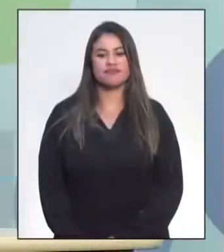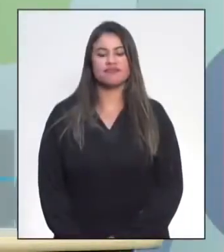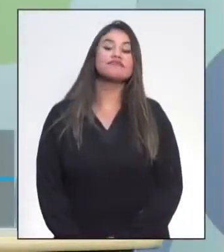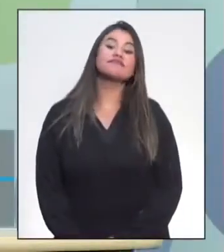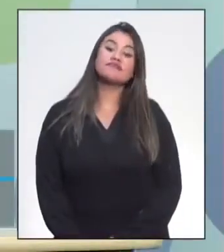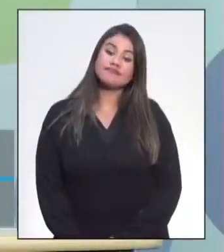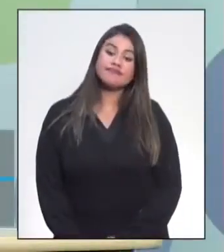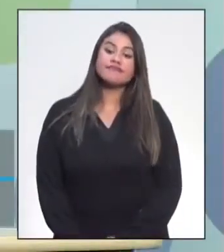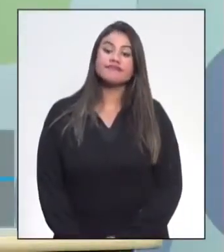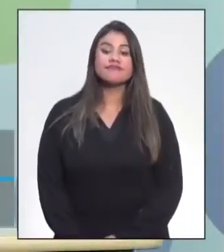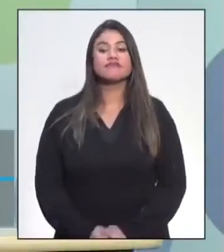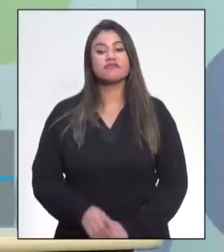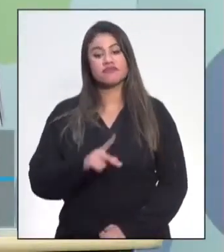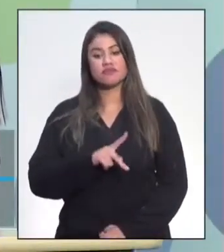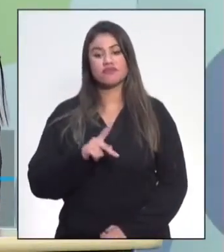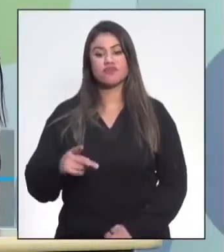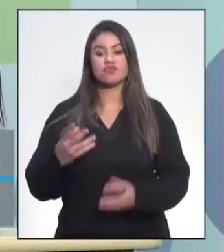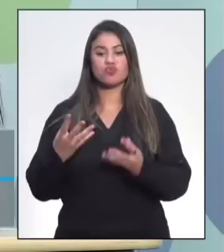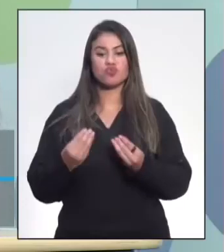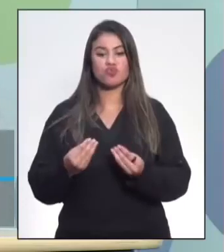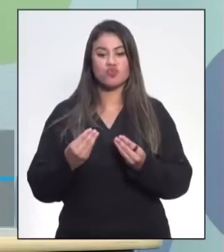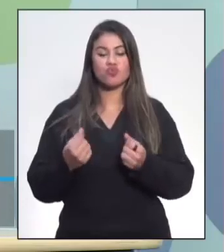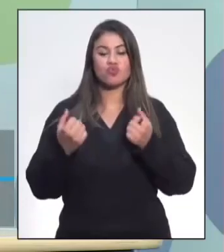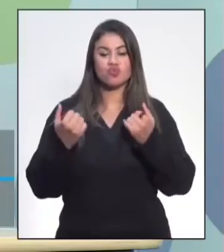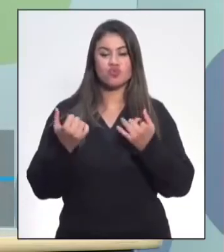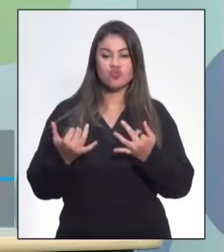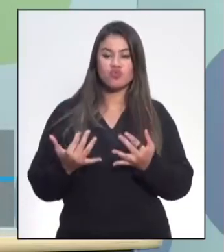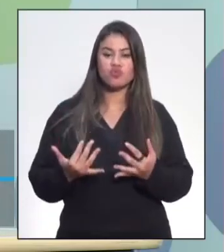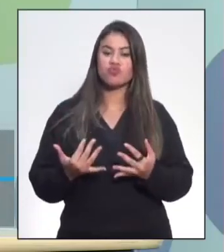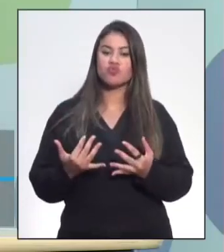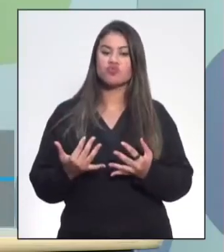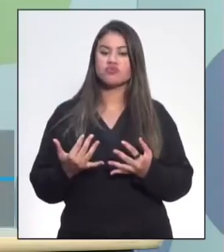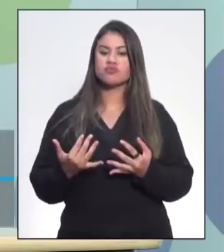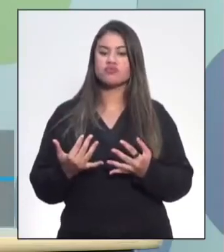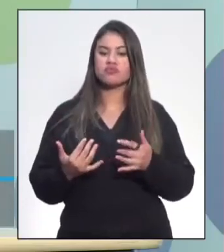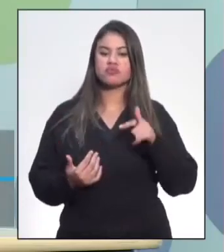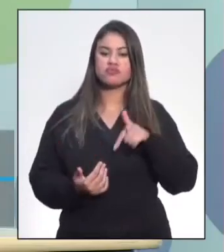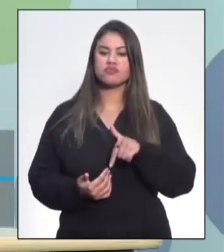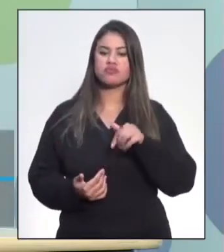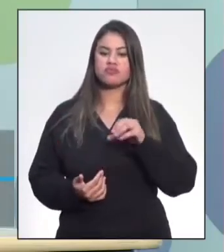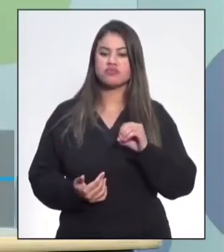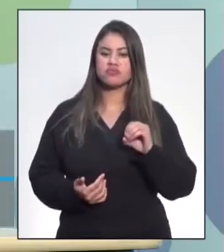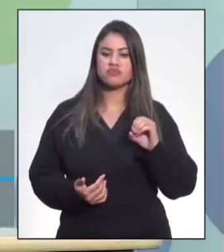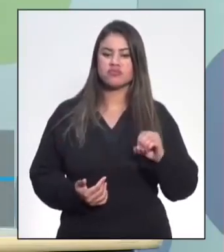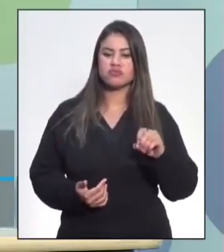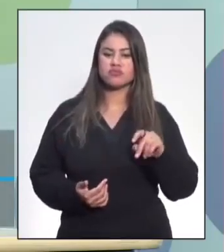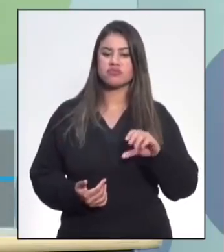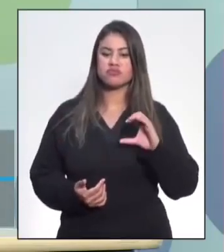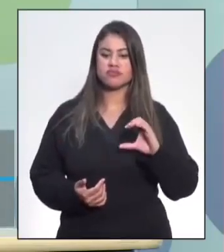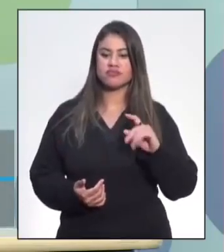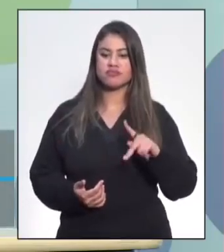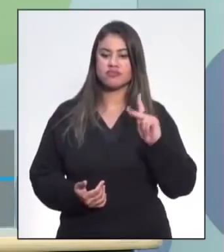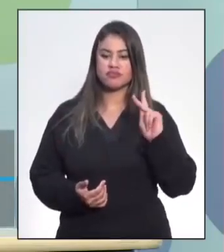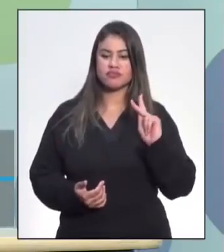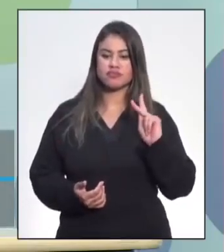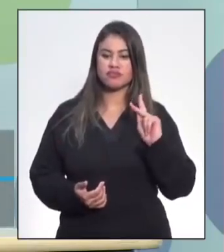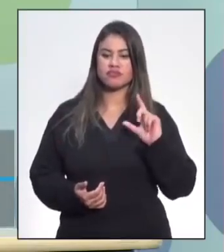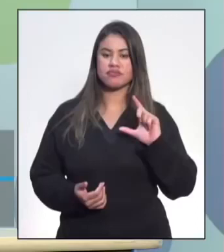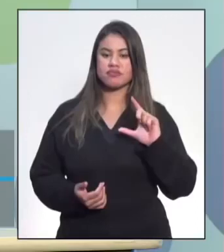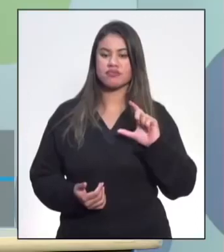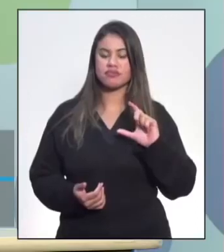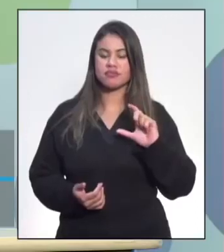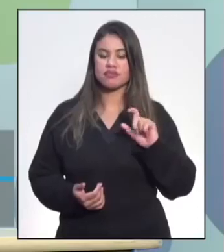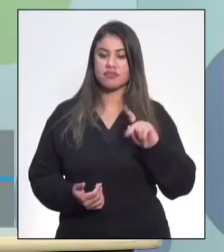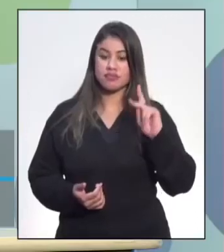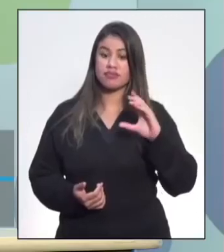Bom, professora, muitos alunos aqui responderam 700 quilocalorias, né, e